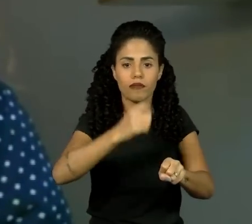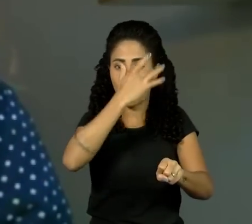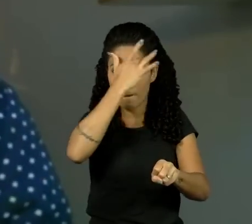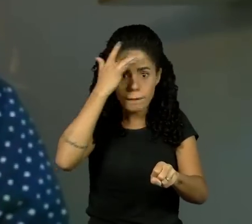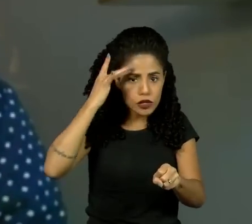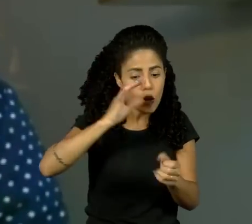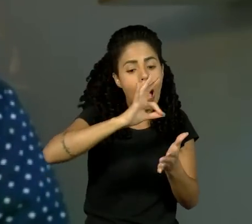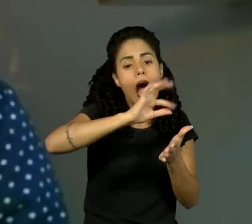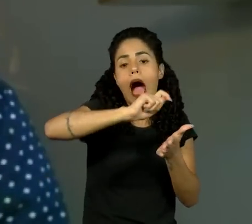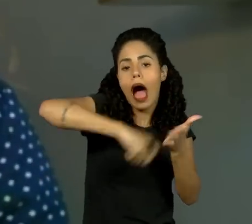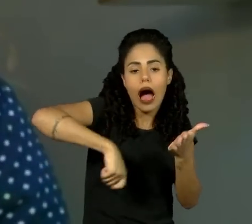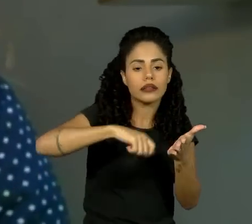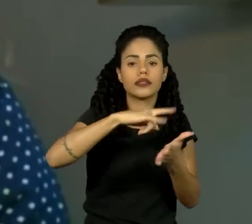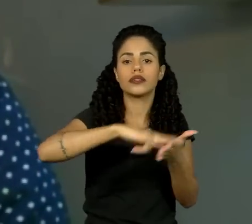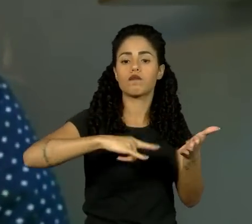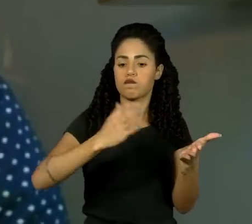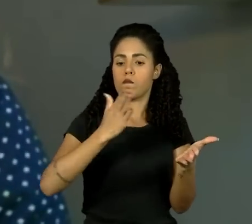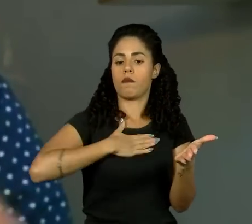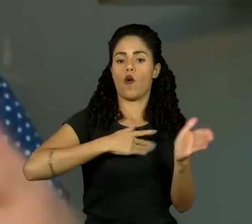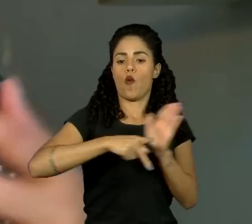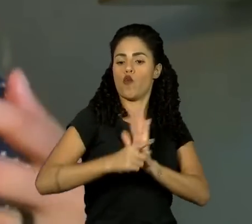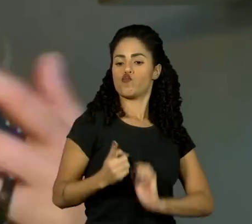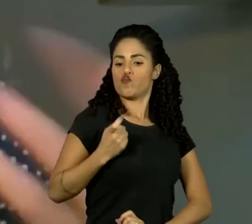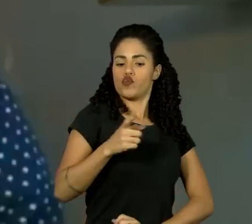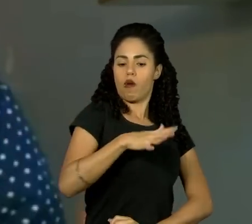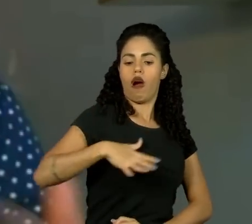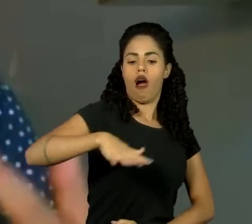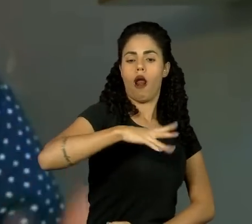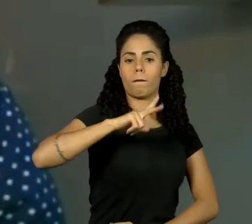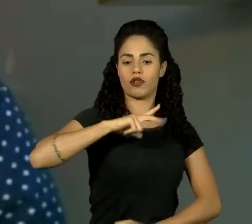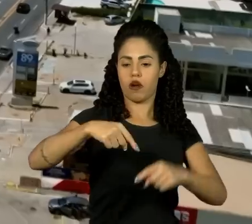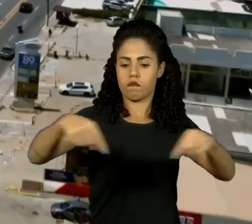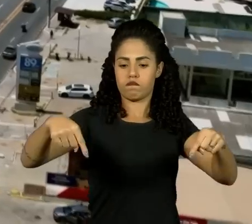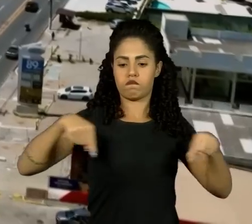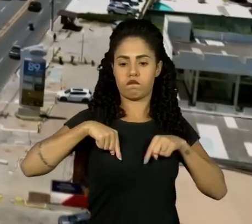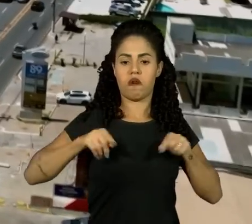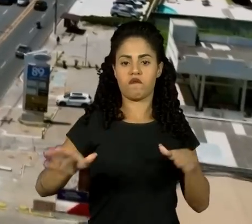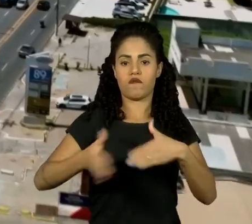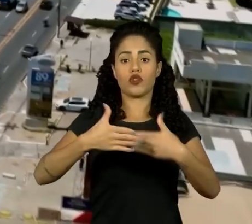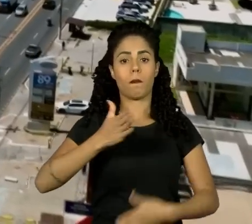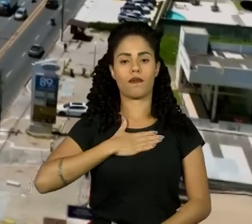passa a ser o único dono, podendo tornar esse acesso privado e particular.